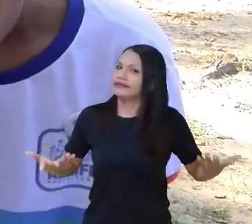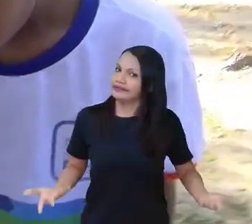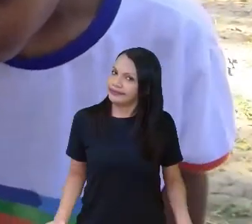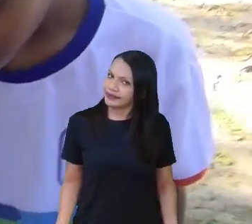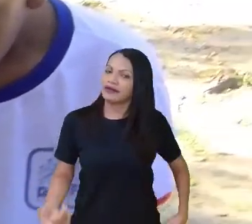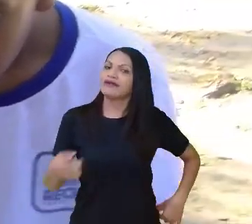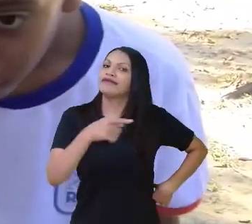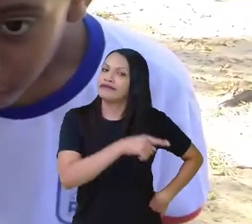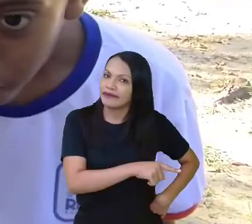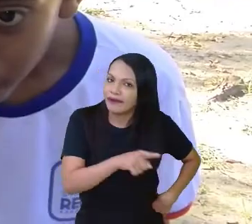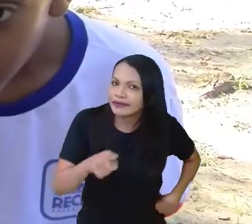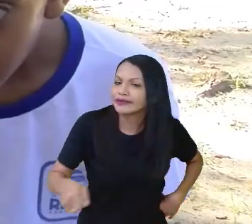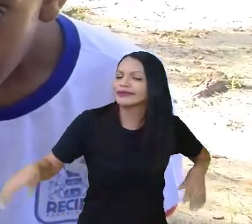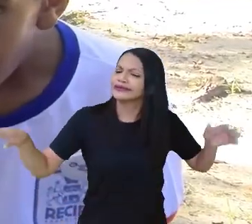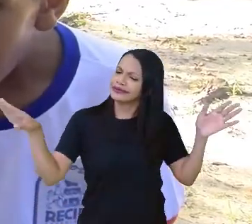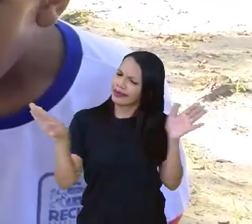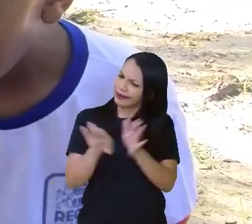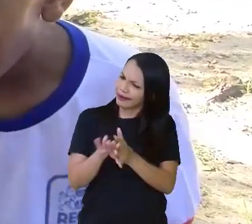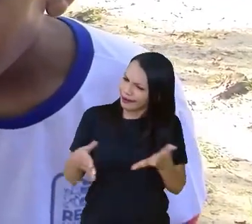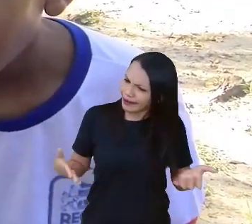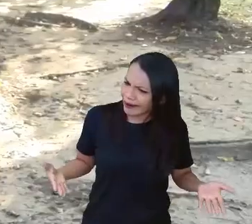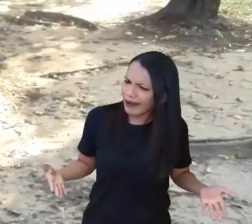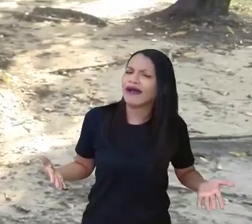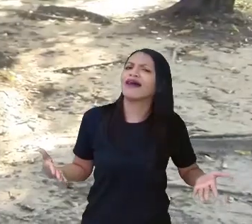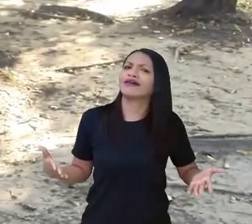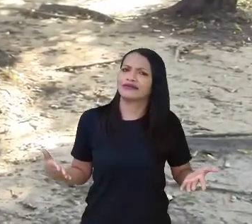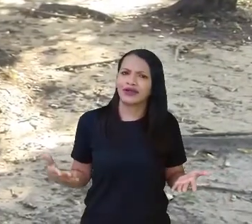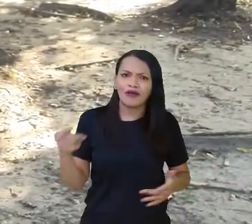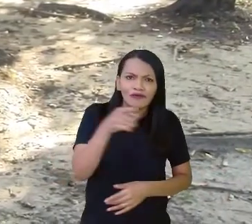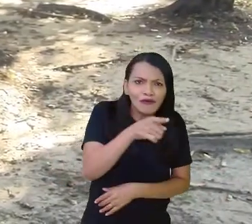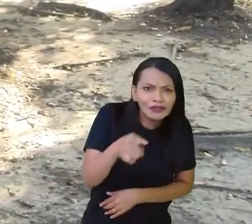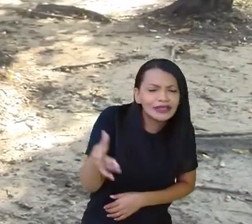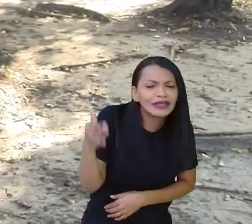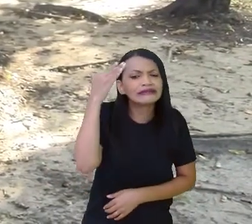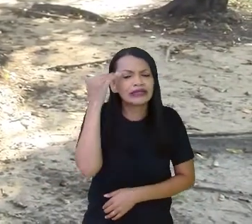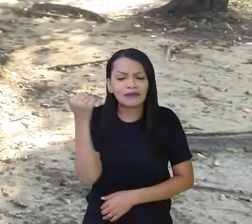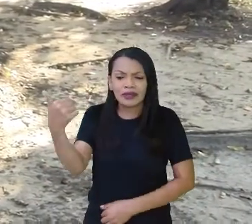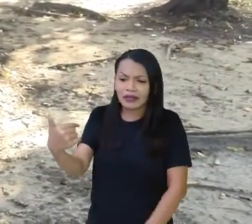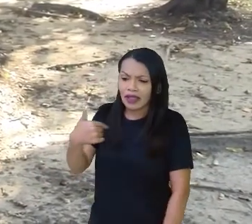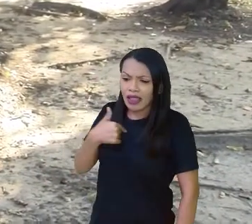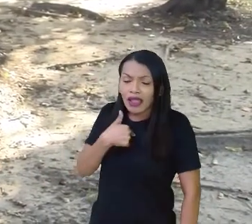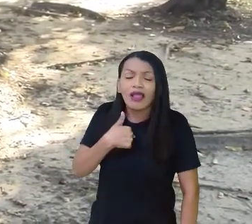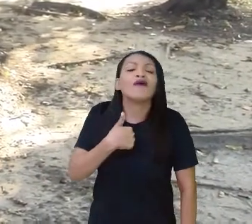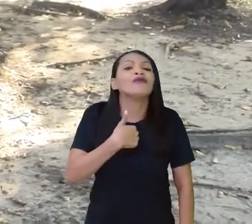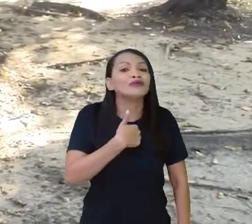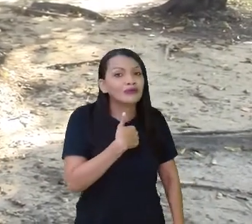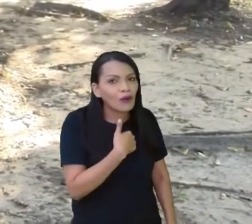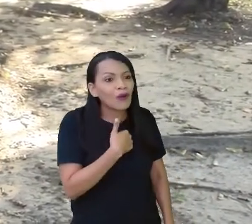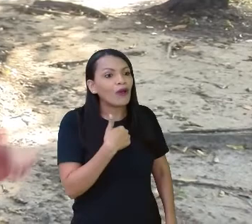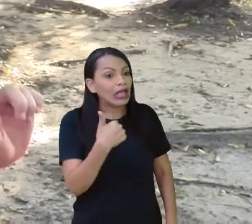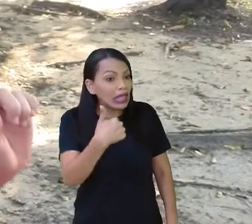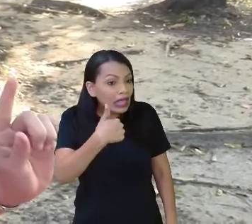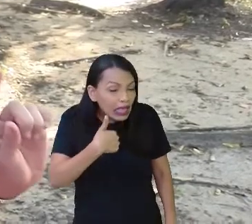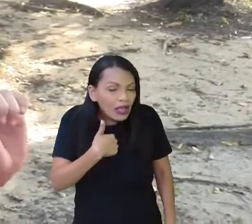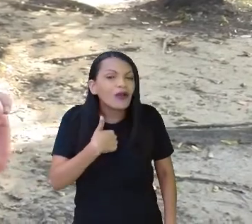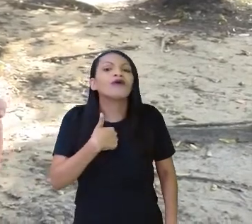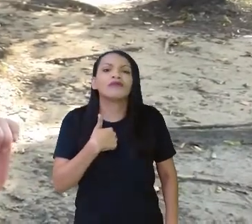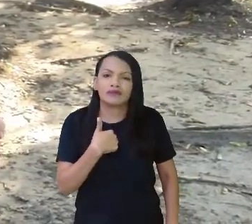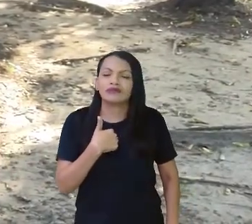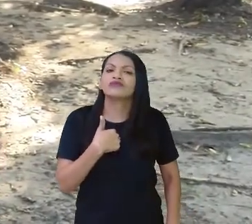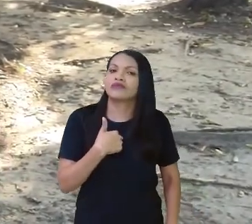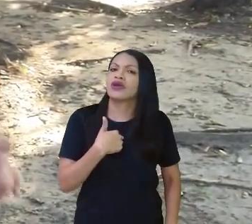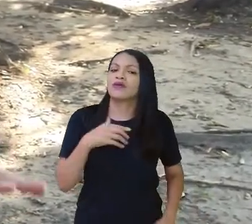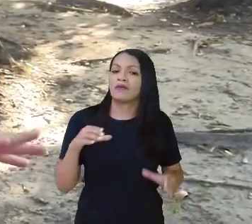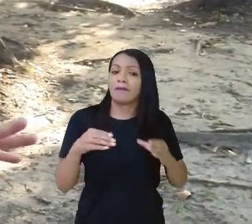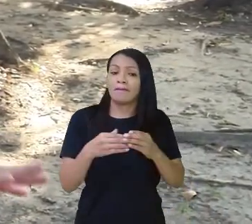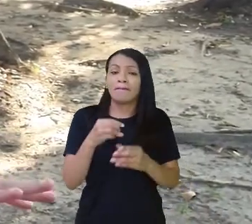Finalmente vocês chegaram! Vocês sabem quem eu sou? Eu sou a Mini